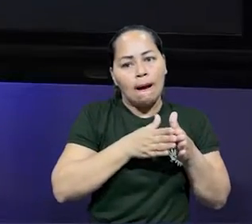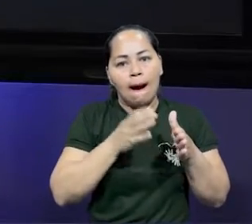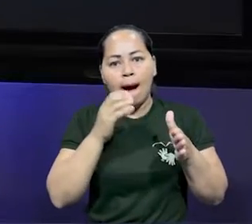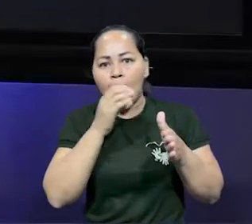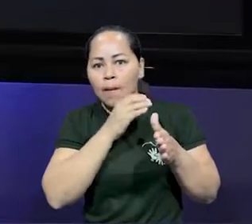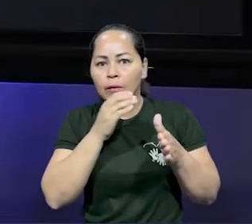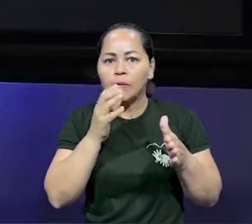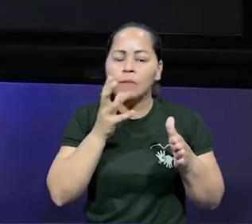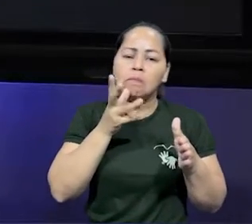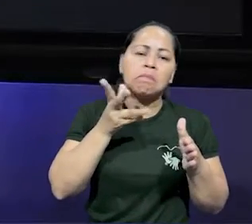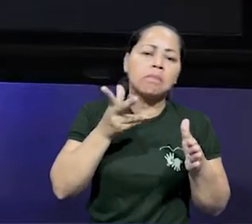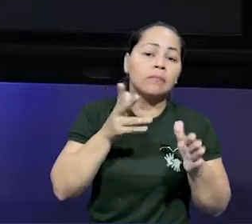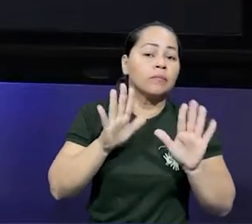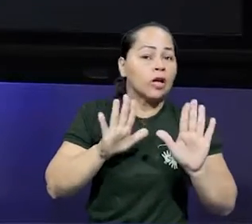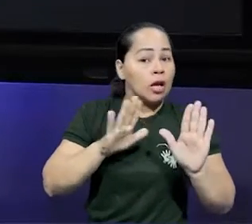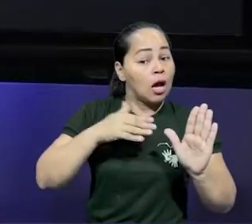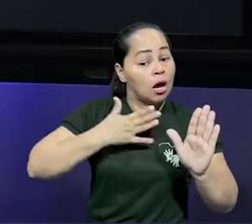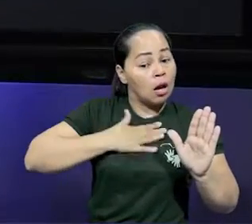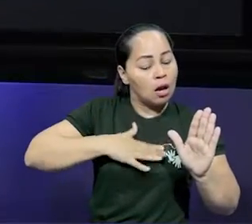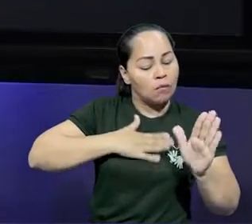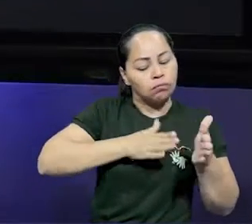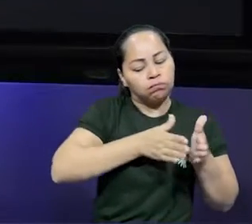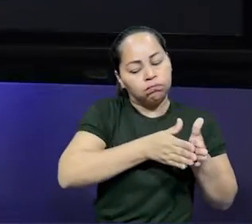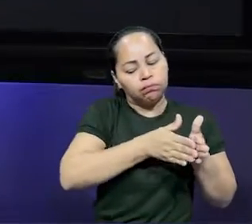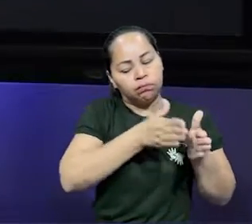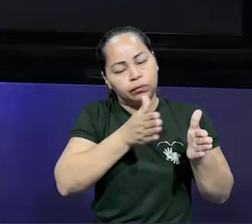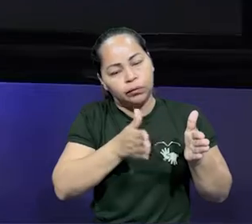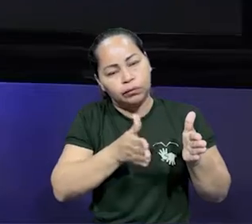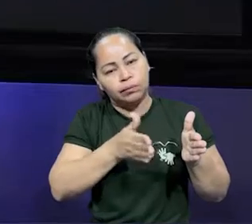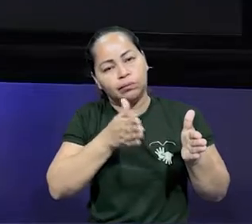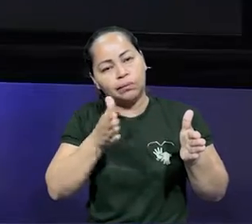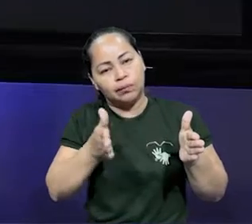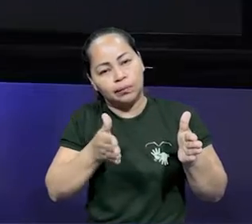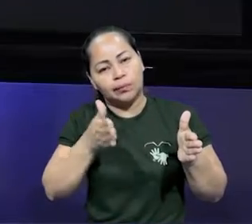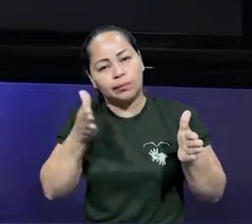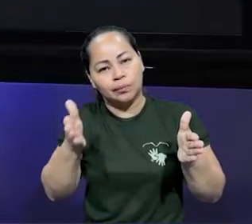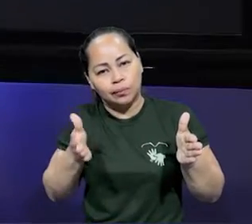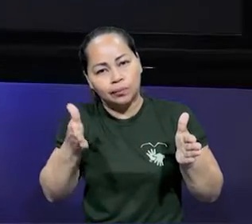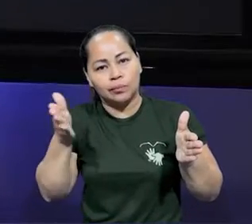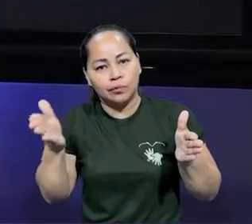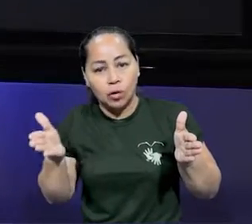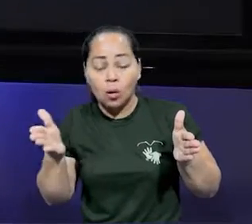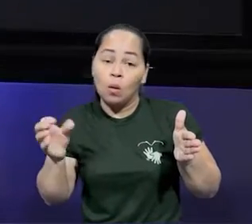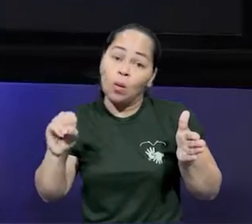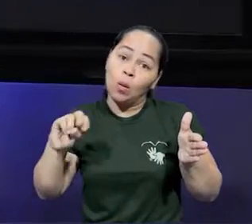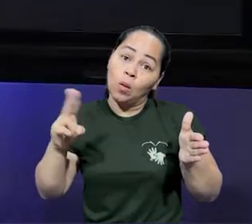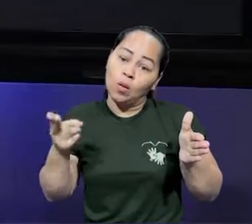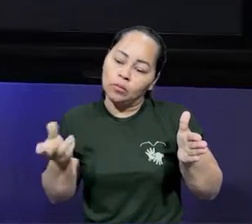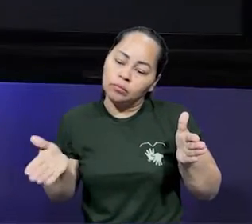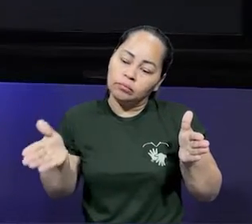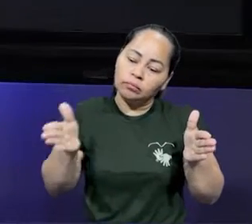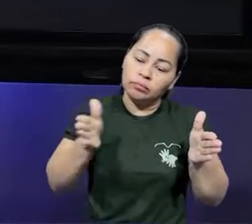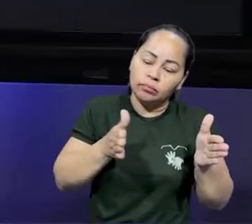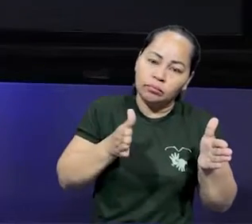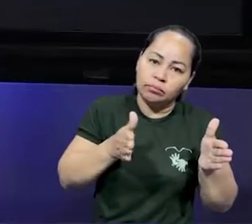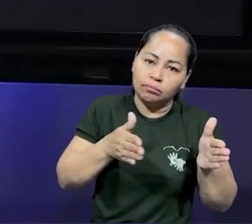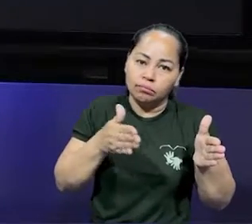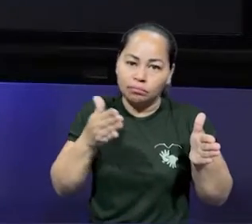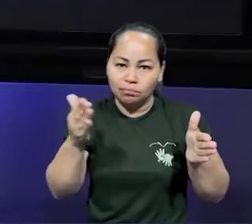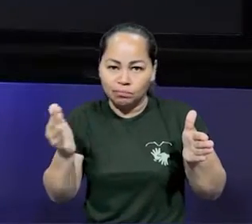já tinha dito, e ele se dá por um processo de descontinuidade. Um conhecimento